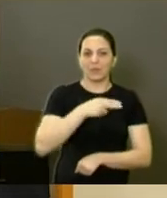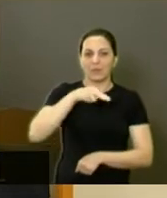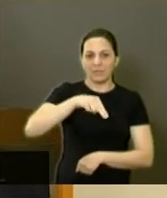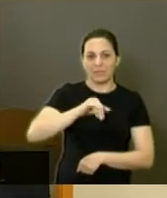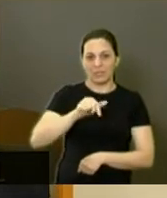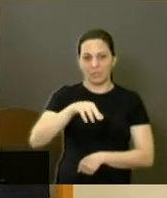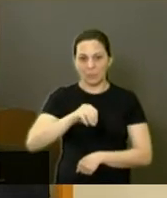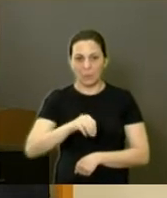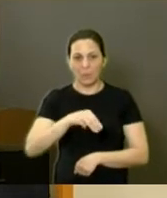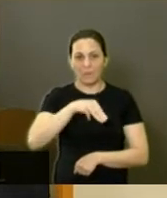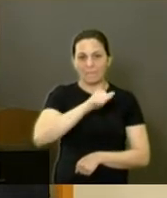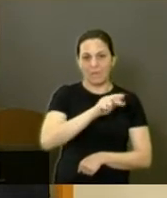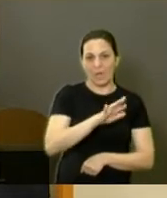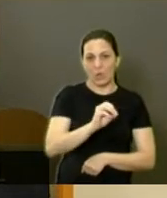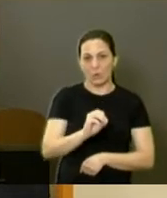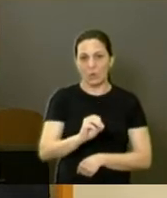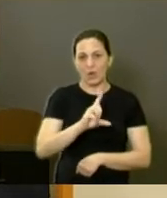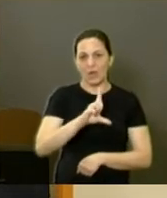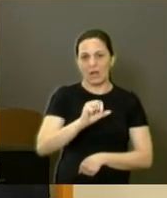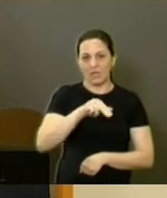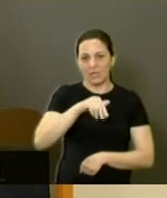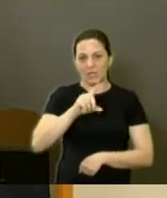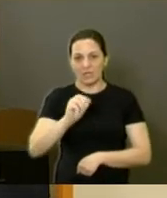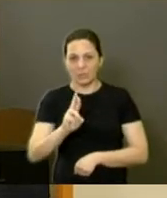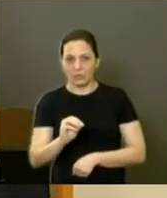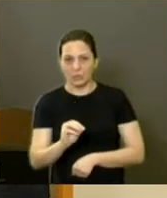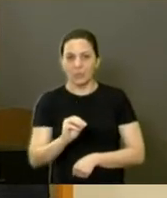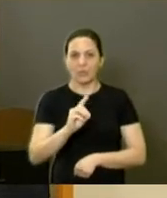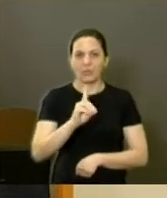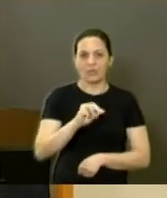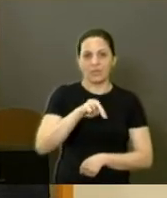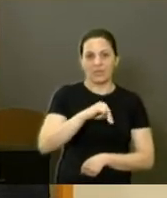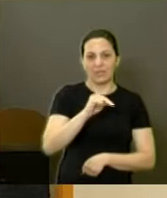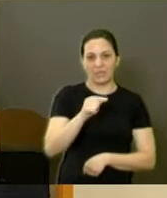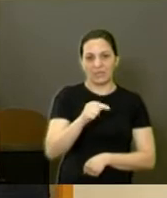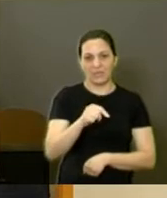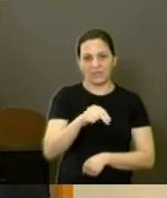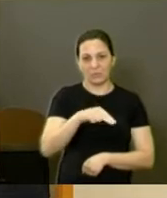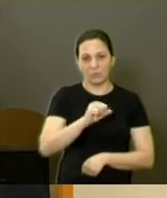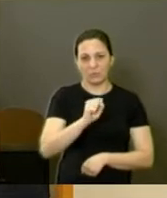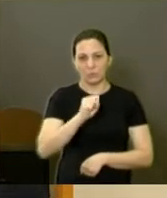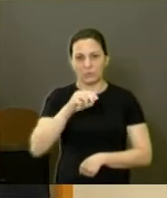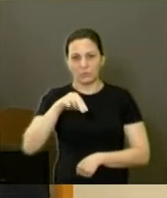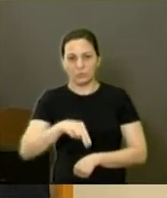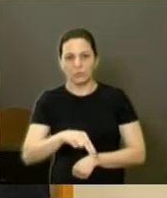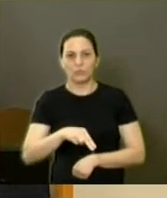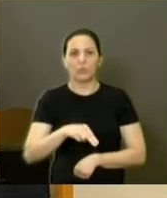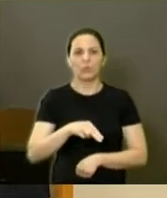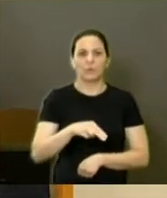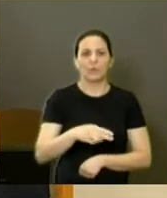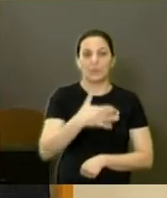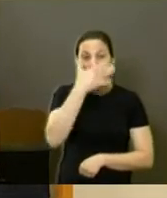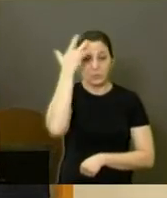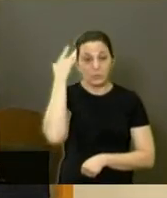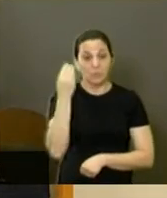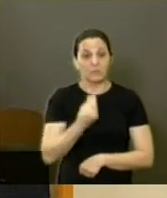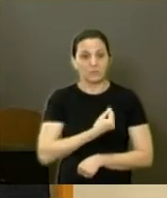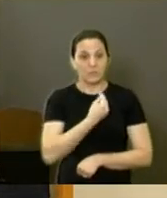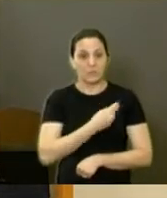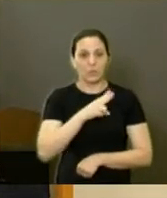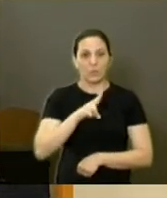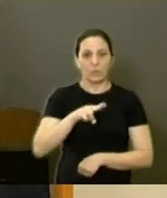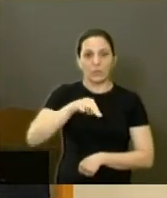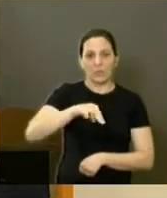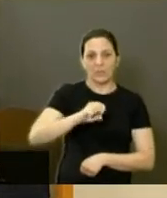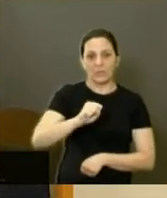Mauro, Leandro, Marilene, Valtinho, Denilson, que é da velha guarda lá da Almeza, meninas da nova guarda da Almeza que estão aí, menino também. Foi muito obrigado por vocês estarem